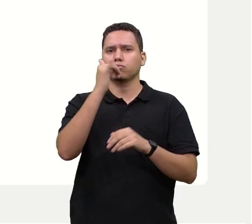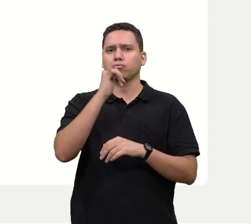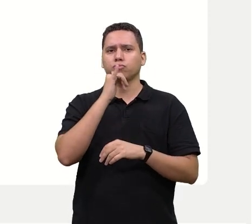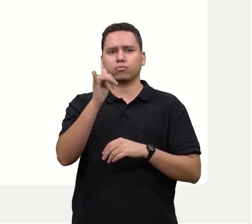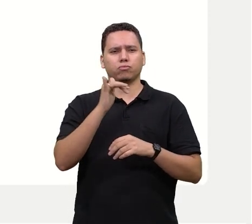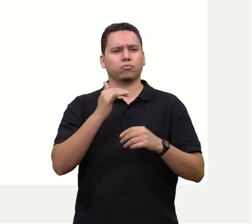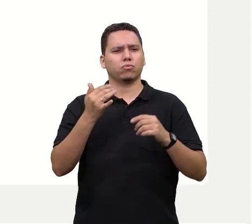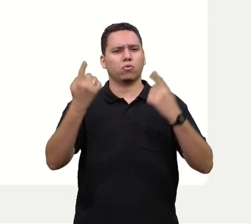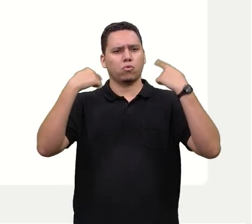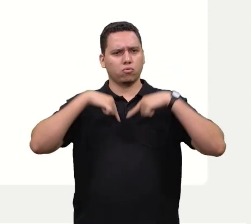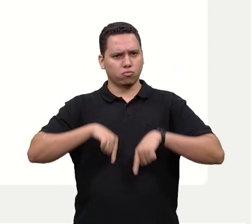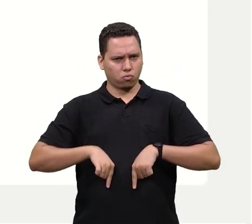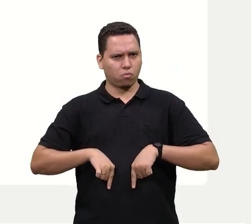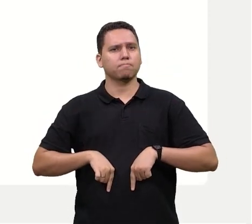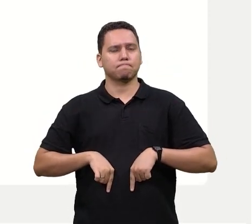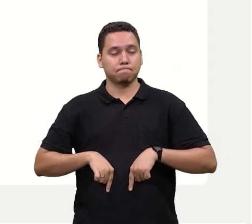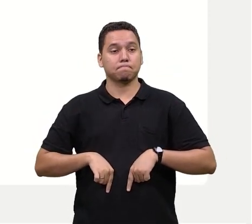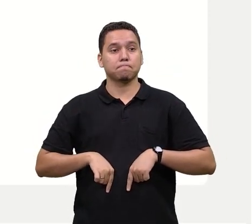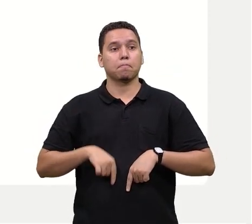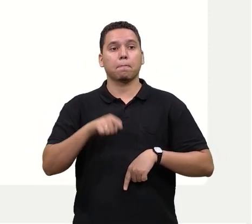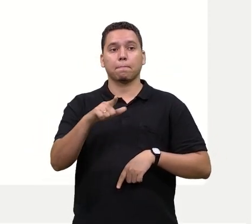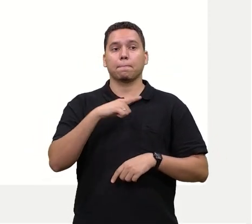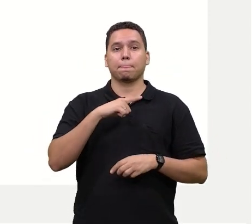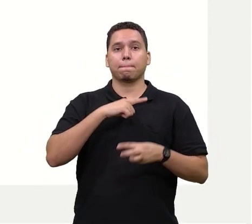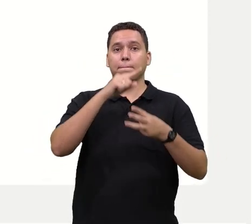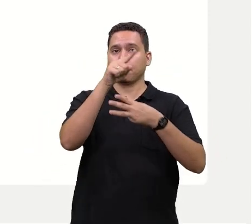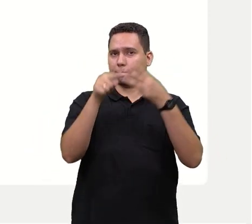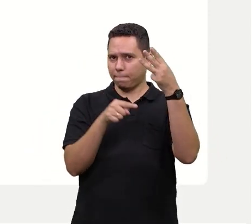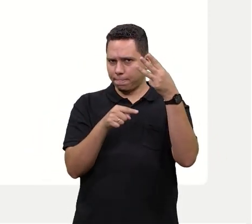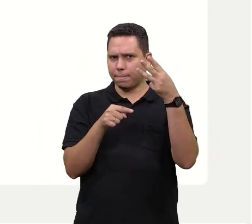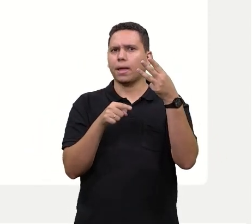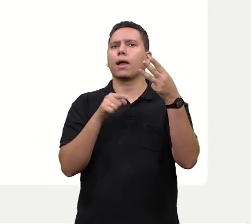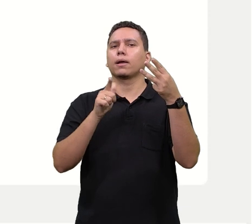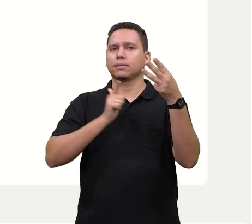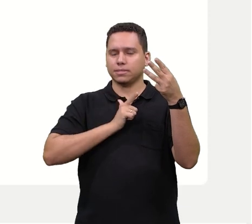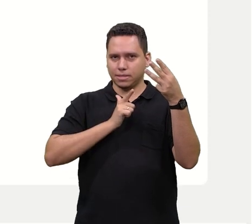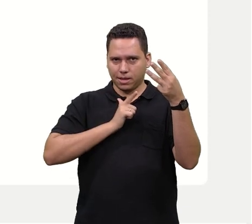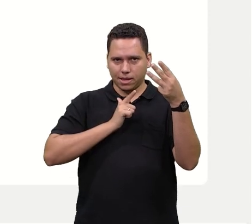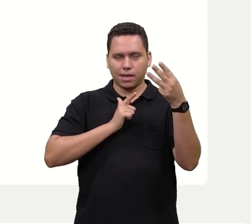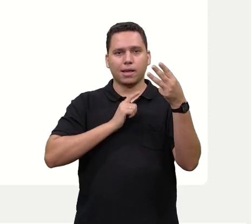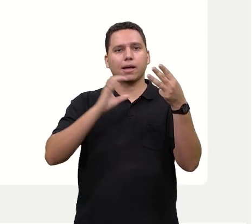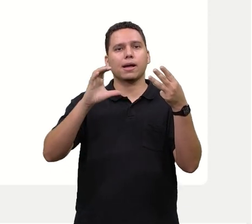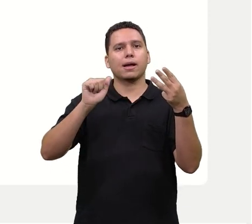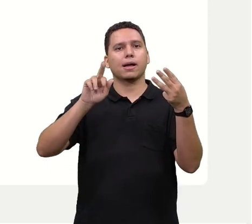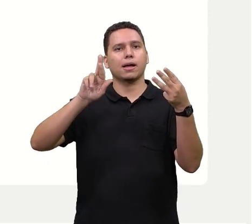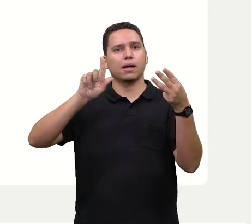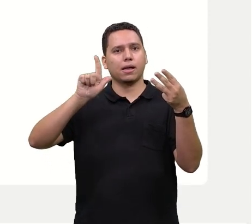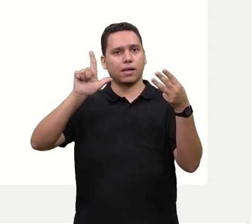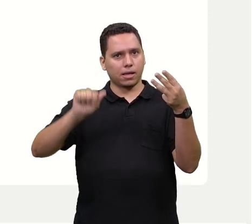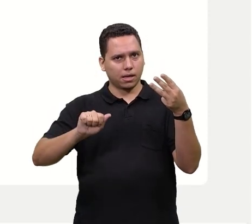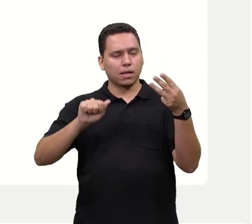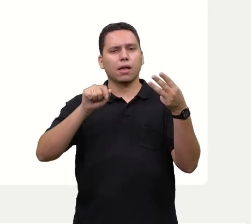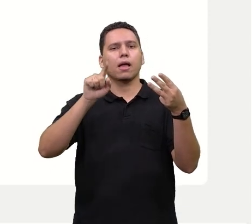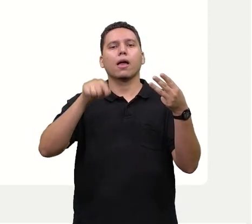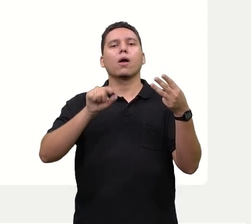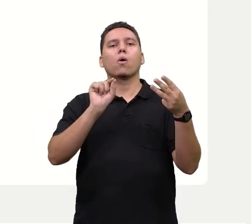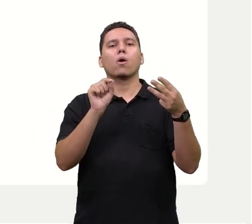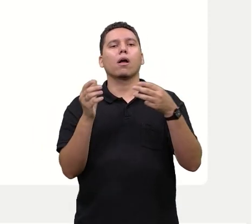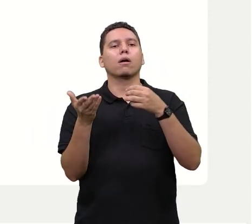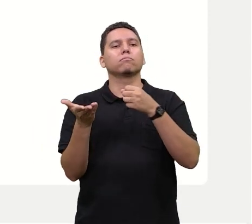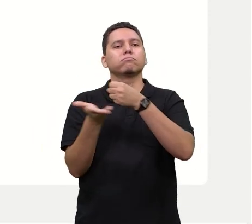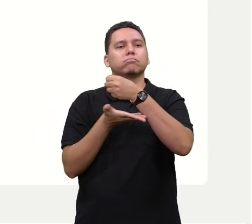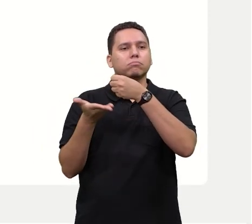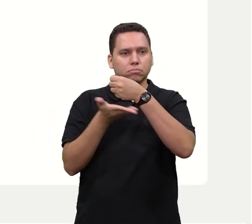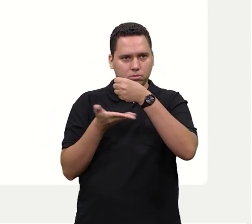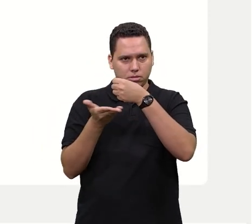Você vai ter que lembrar que esses prótons, nêutrons e elétrons têm uma determinada quantidade de carga e o nome dela é carga elementar. E um